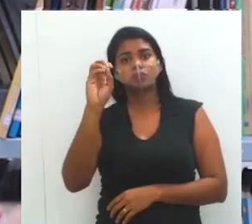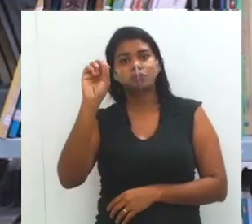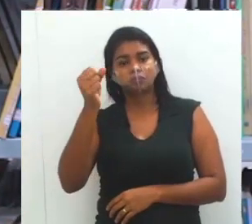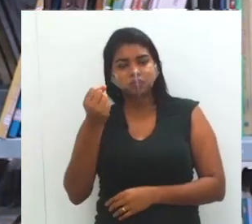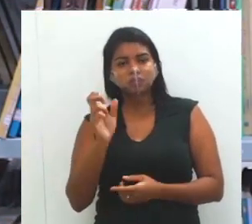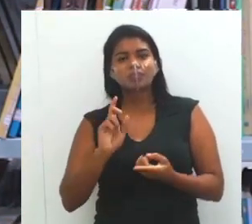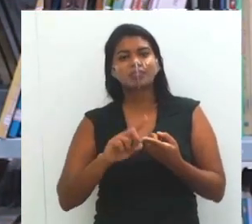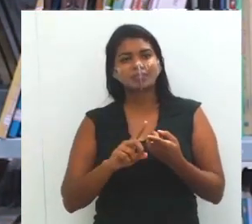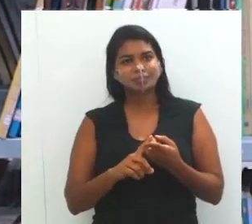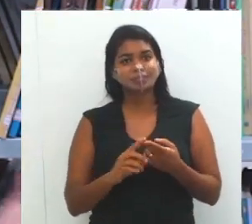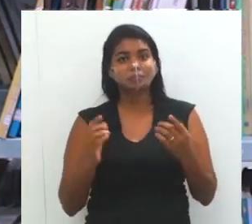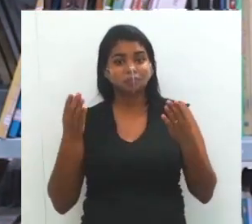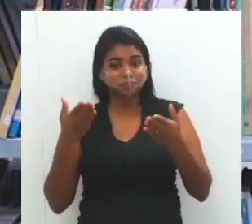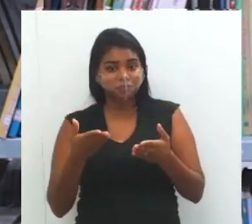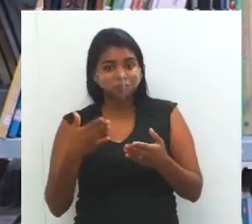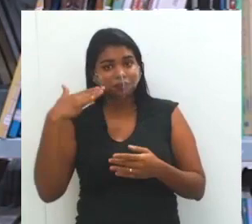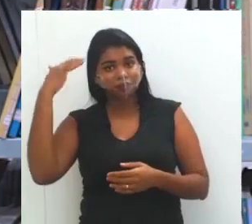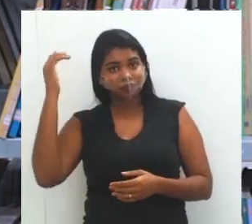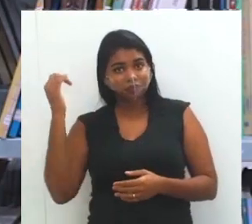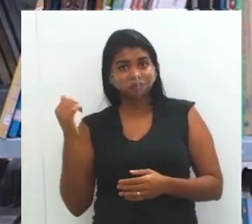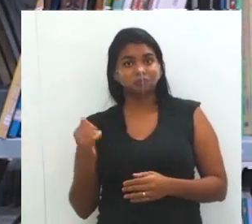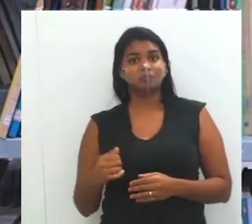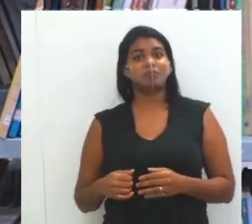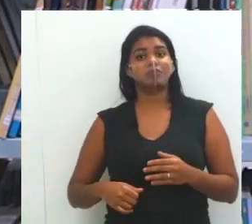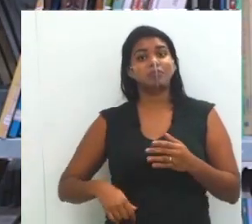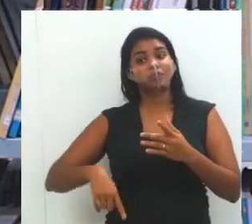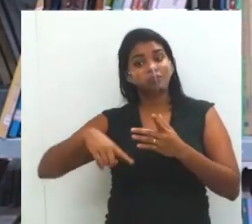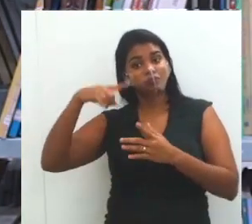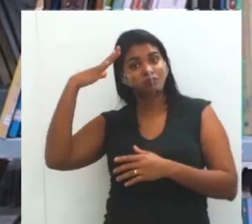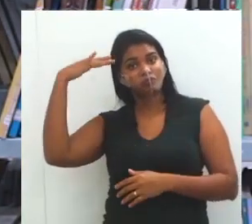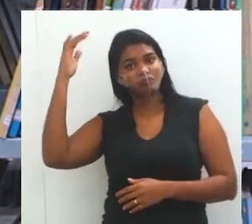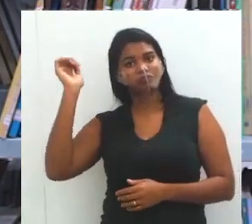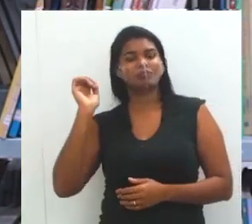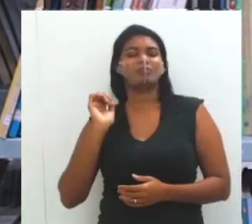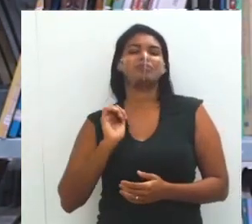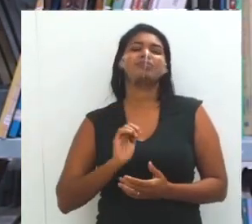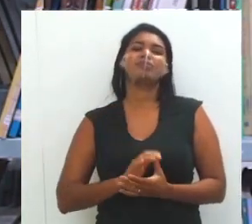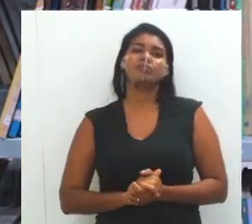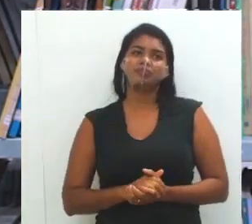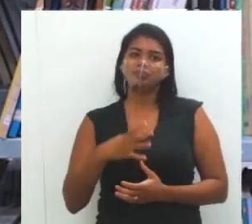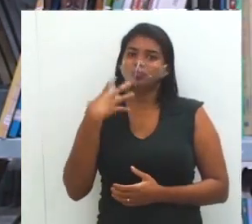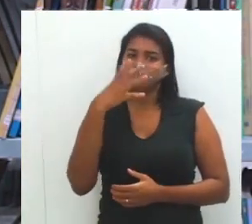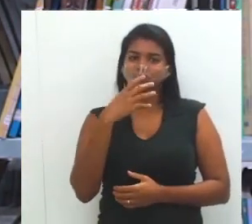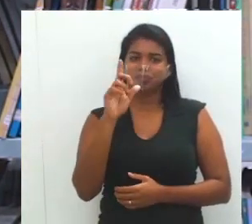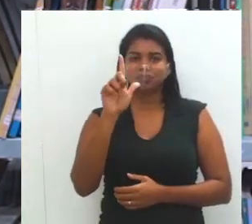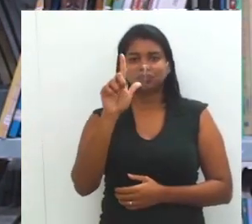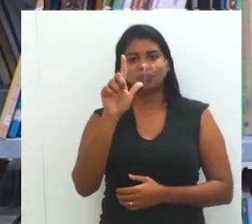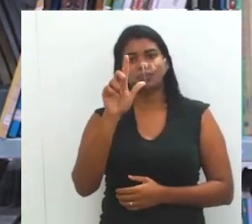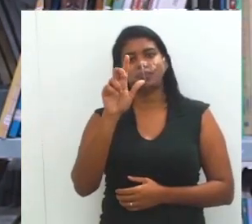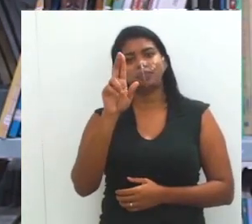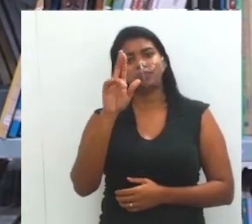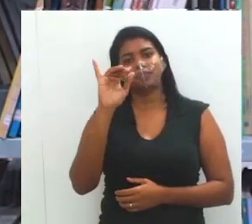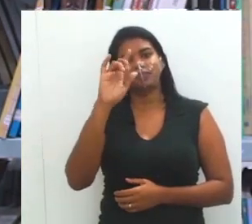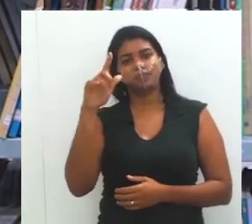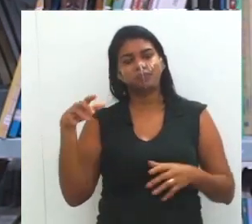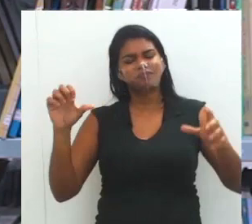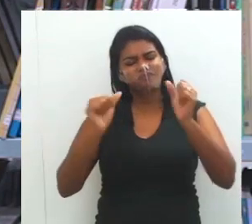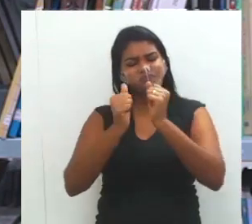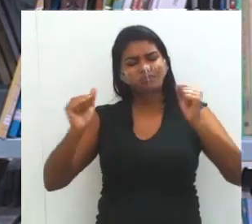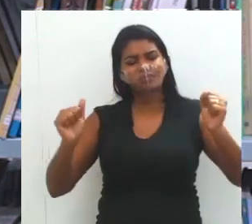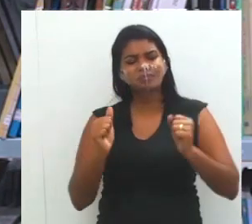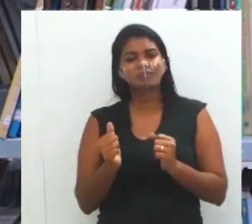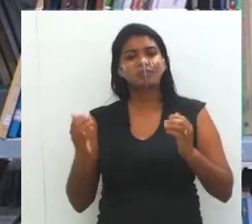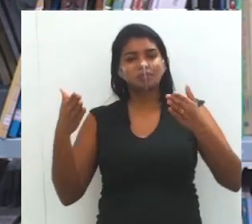volta à ascensão novamente. Então veja a escalada da música de Luiz Gonzaga. Nós temos aqui também